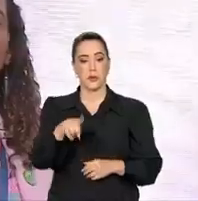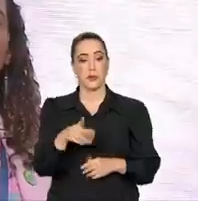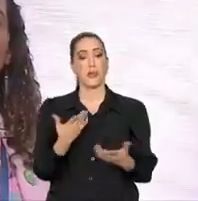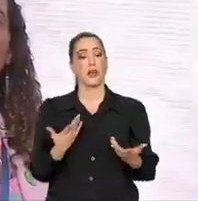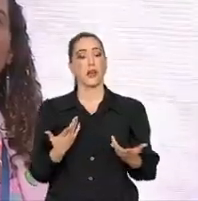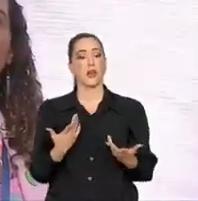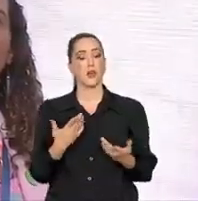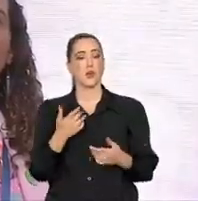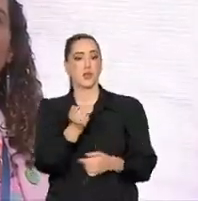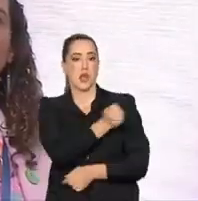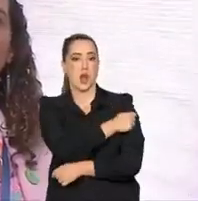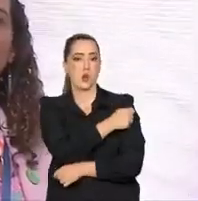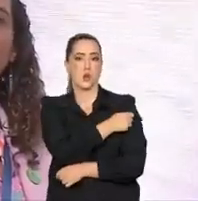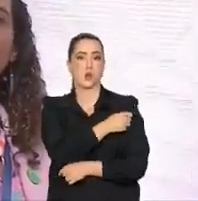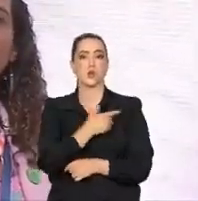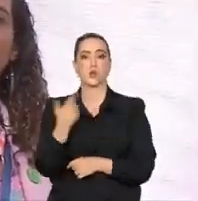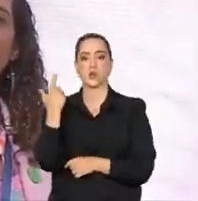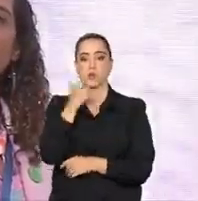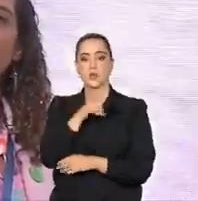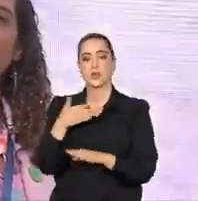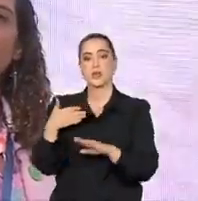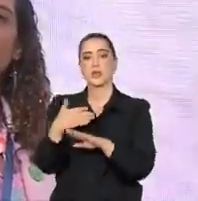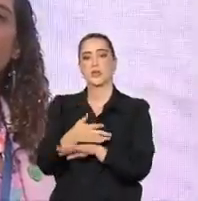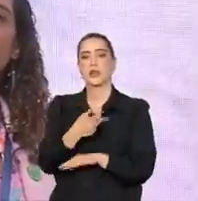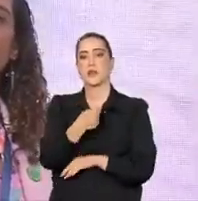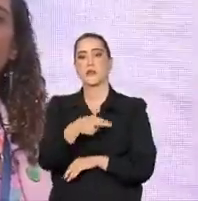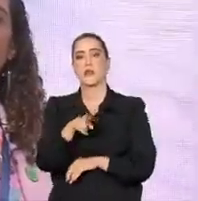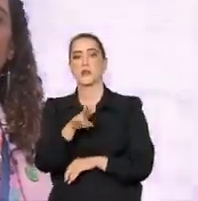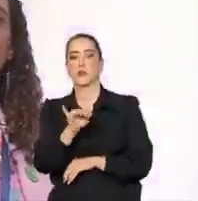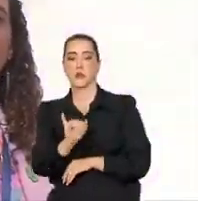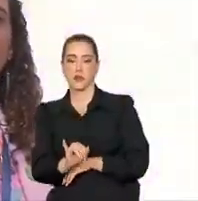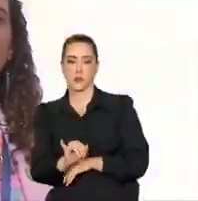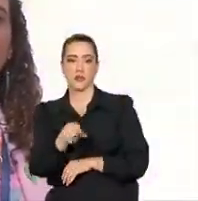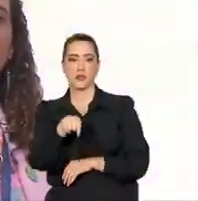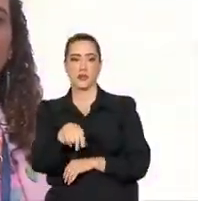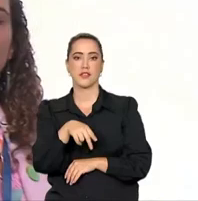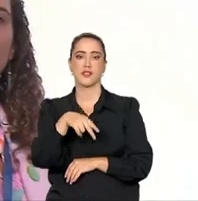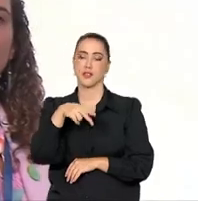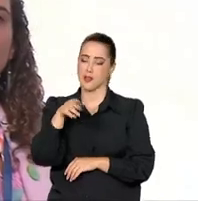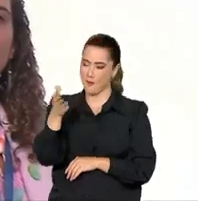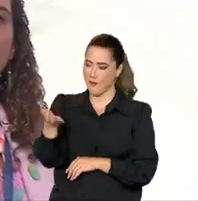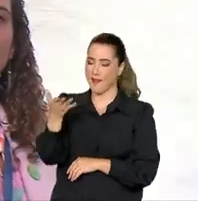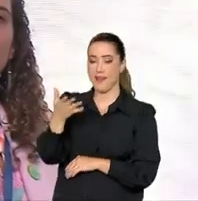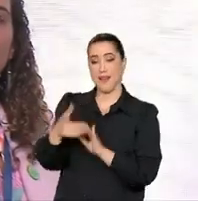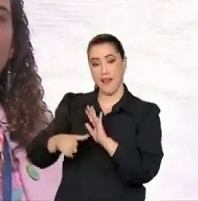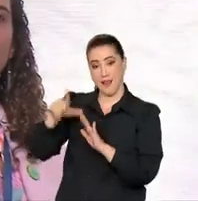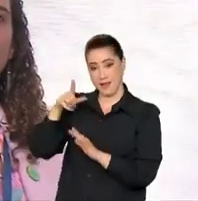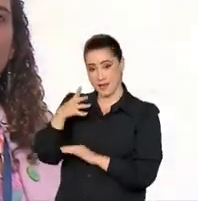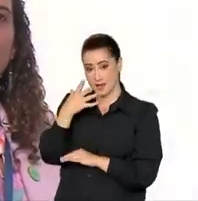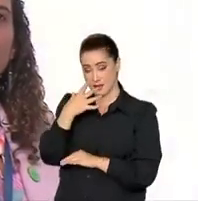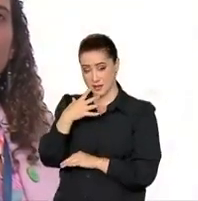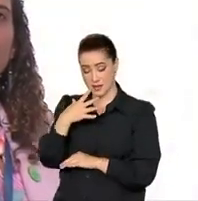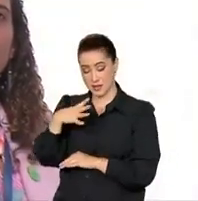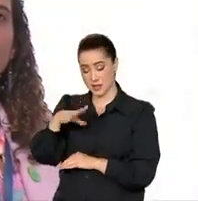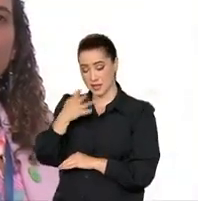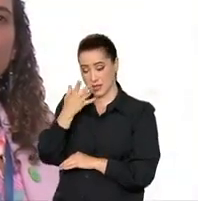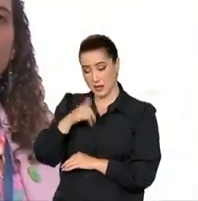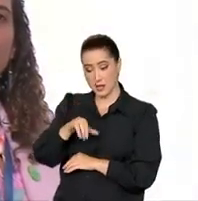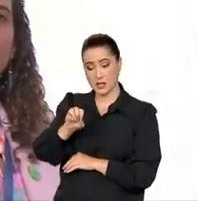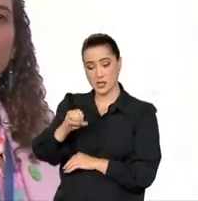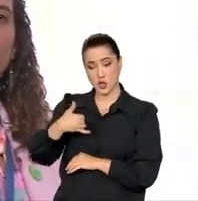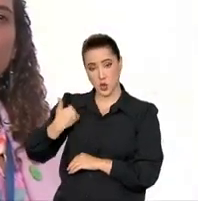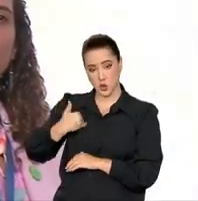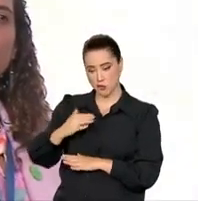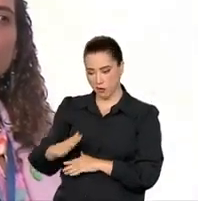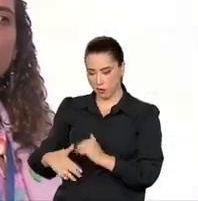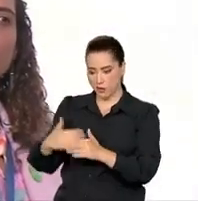porta de chegada pelo ProUni. Natanael chegou lá, passou no vestibular, foi